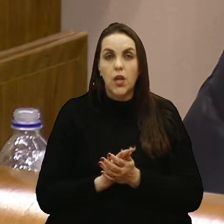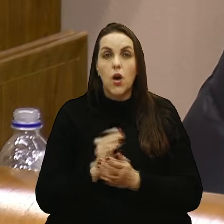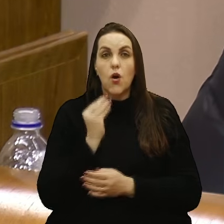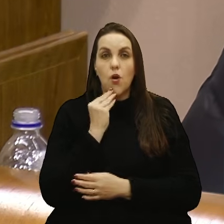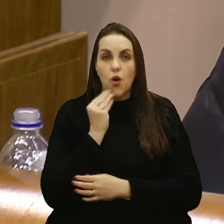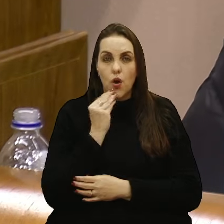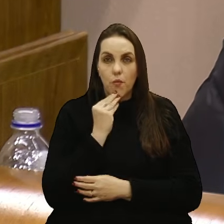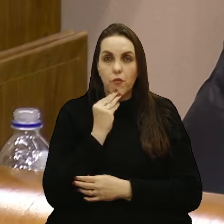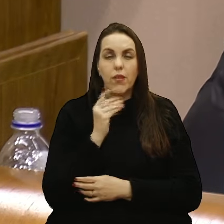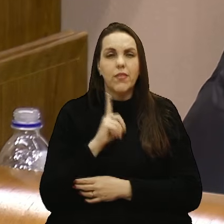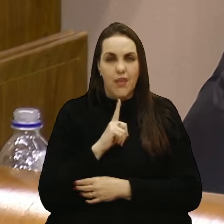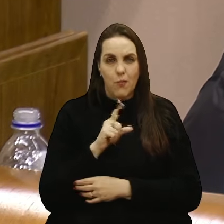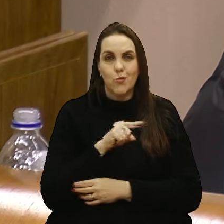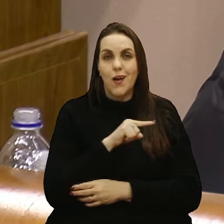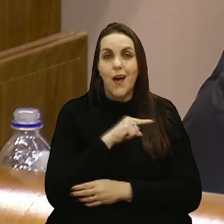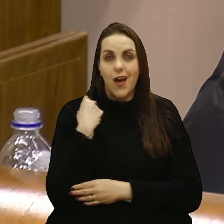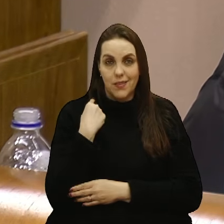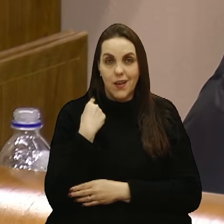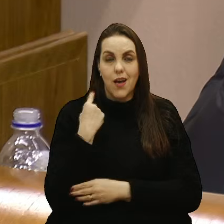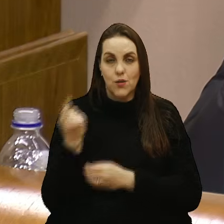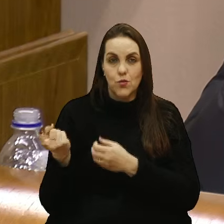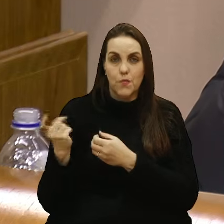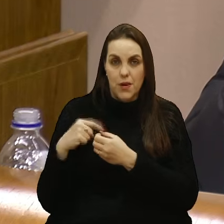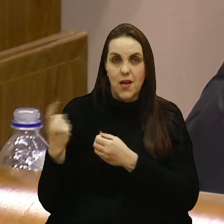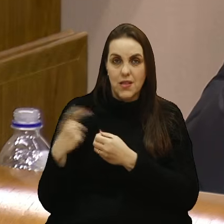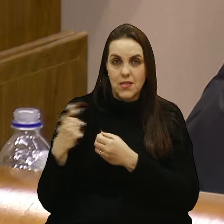um pequeno atraso nos recebimentos.